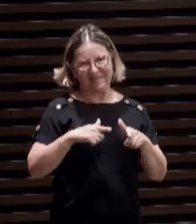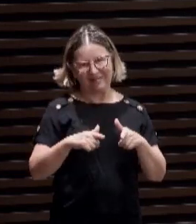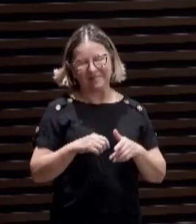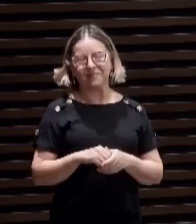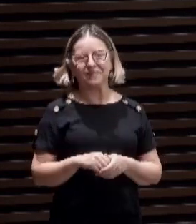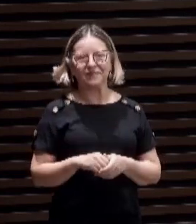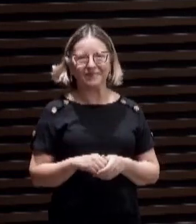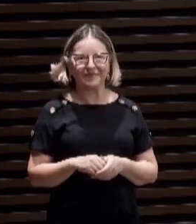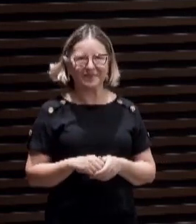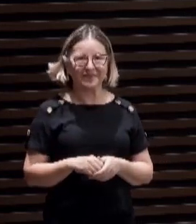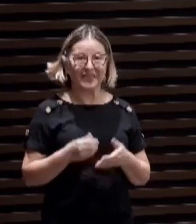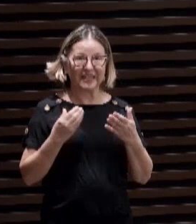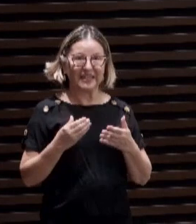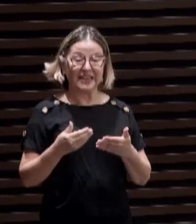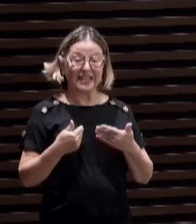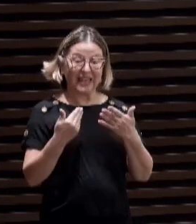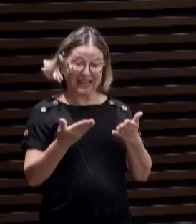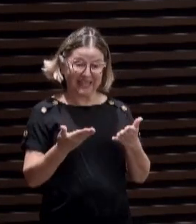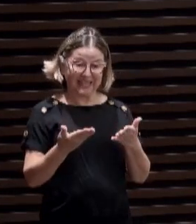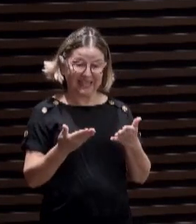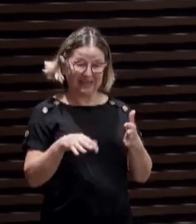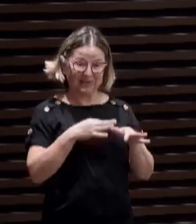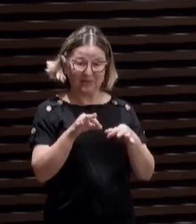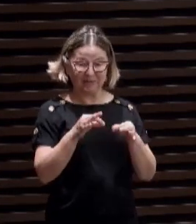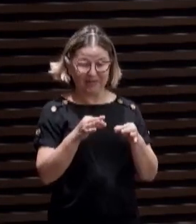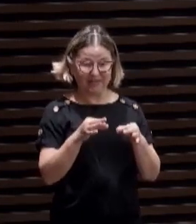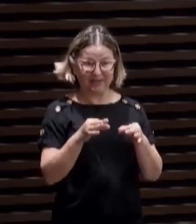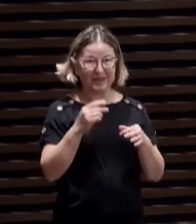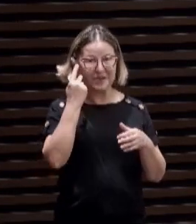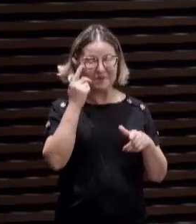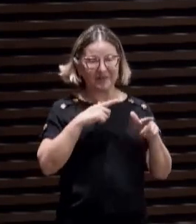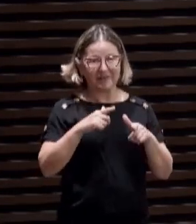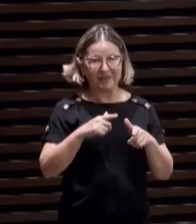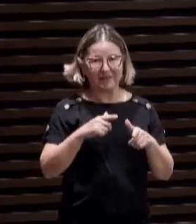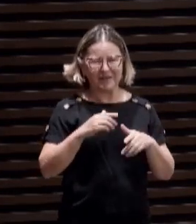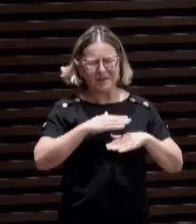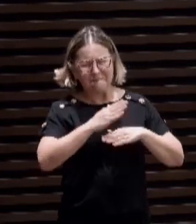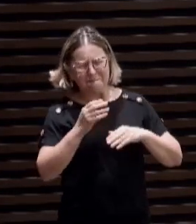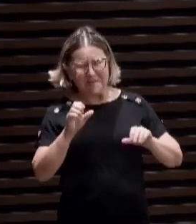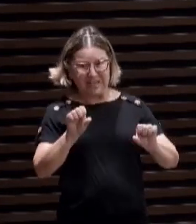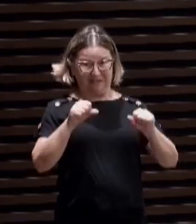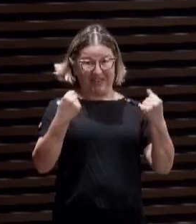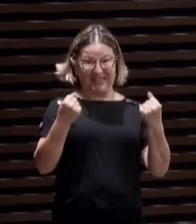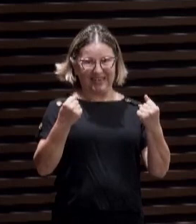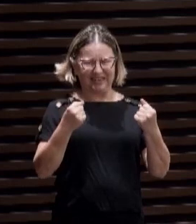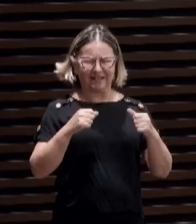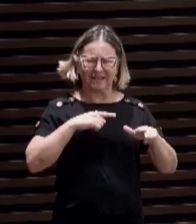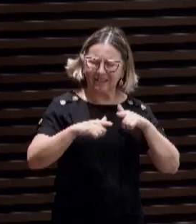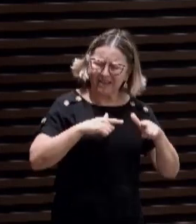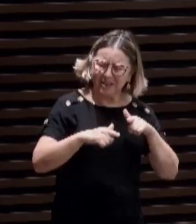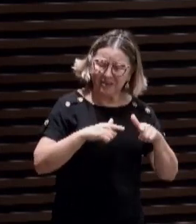queria dar alguma coisa para esses funcionários mais dedicados de um setor da empresa, que trabalharam